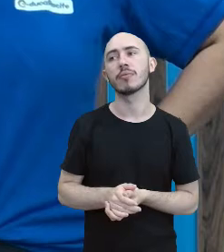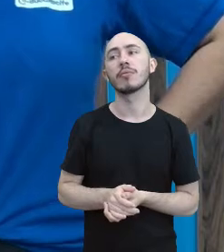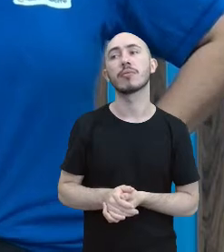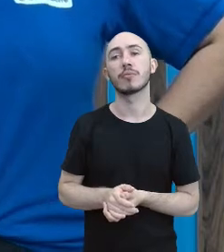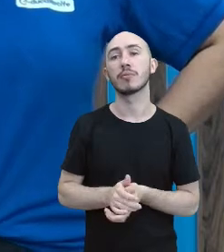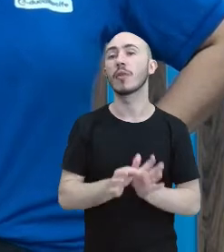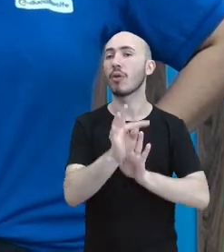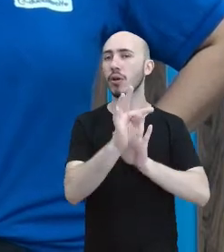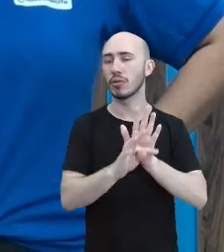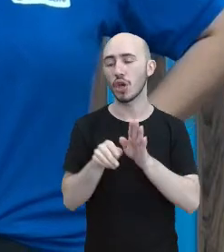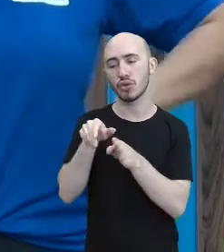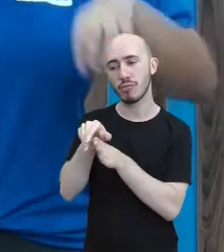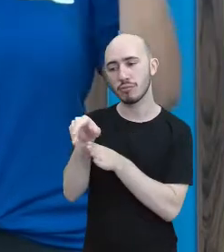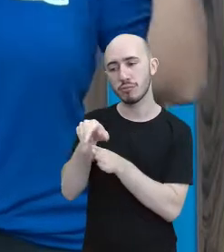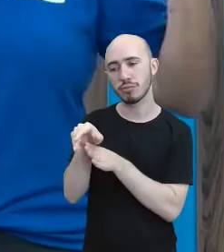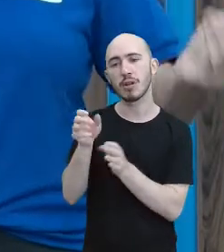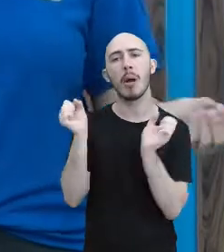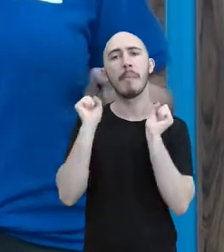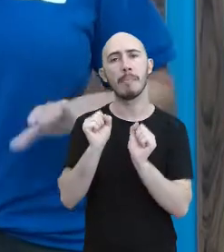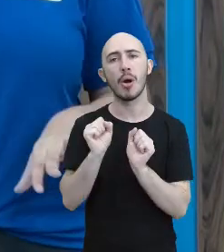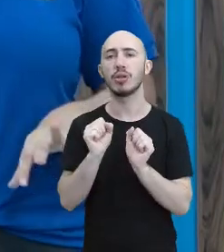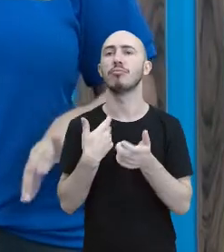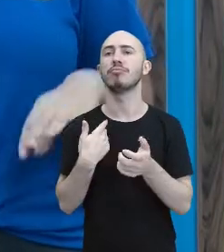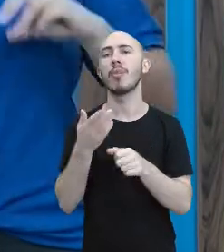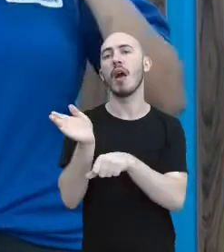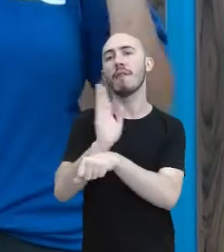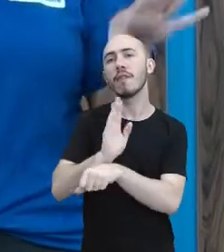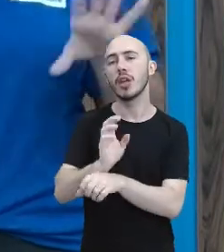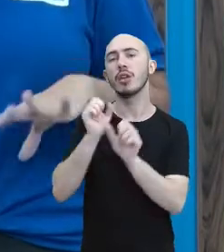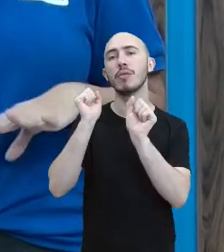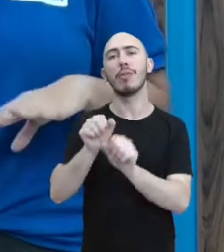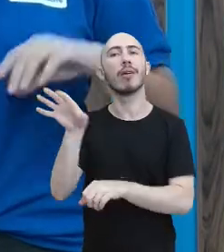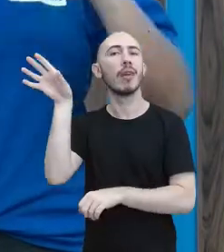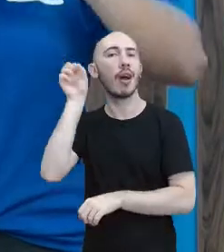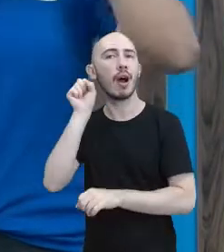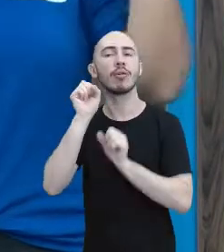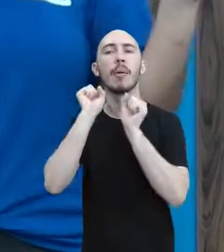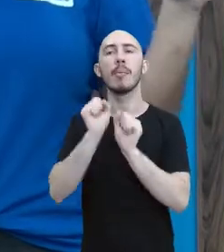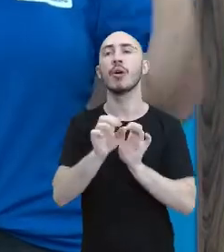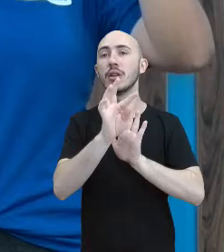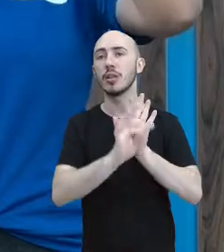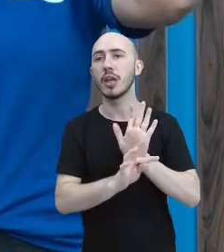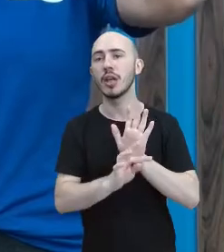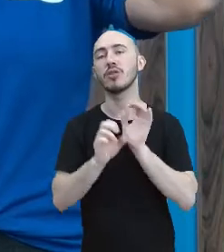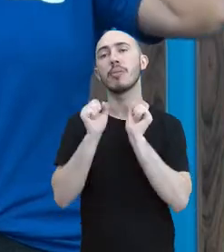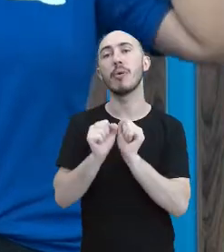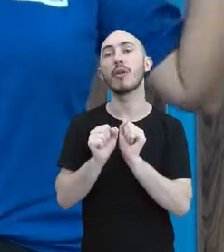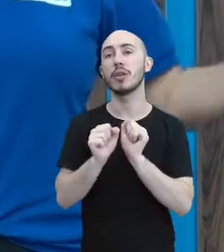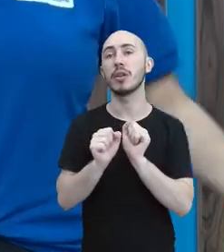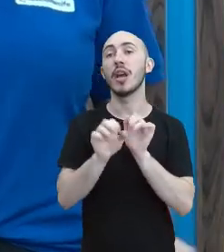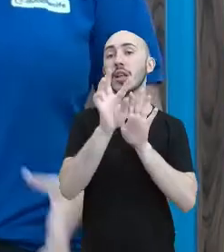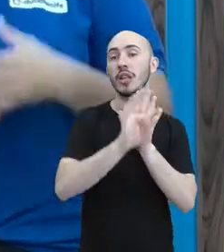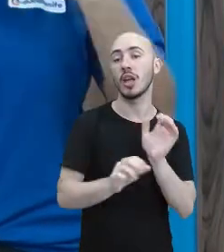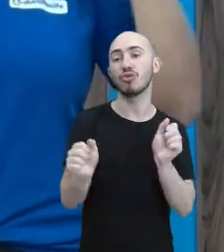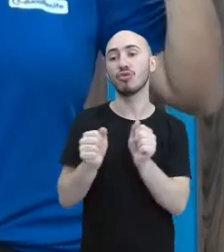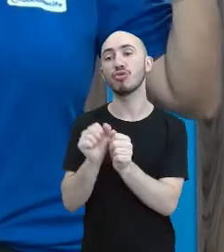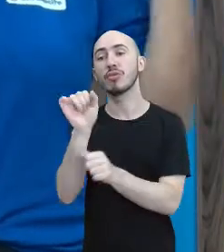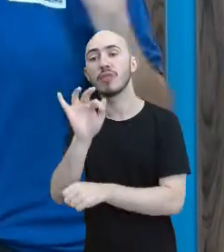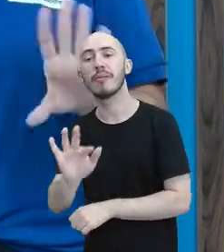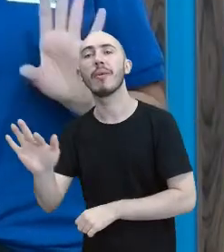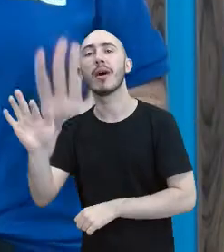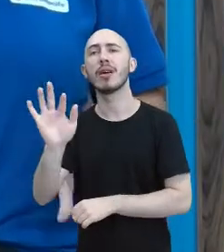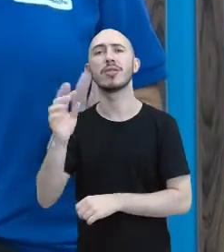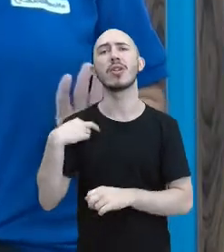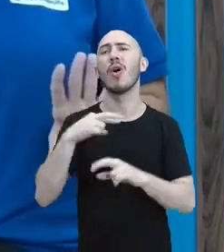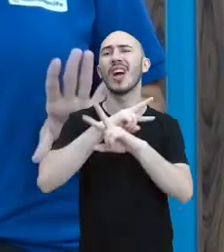texto instrucional, que pode ser um vídeo, pode ser um áudio, pode ser imagem, texto, pode ser só texto, e que ele pode versar sobre